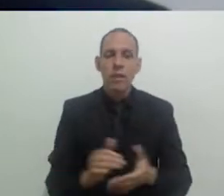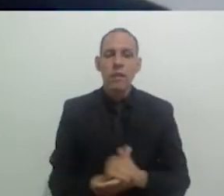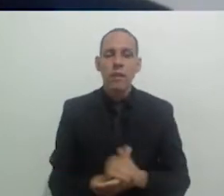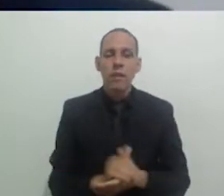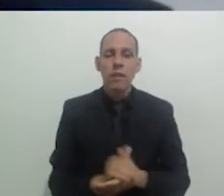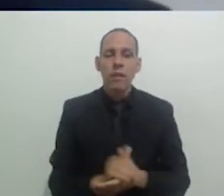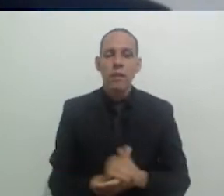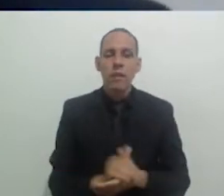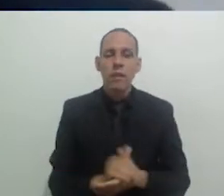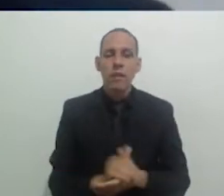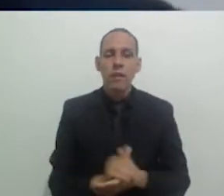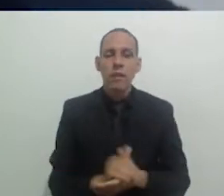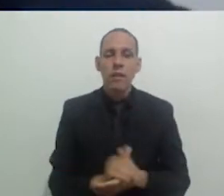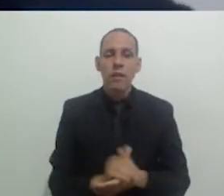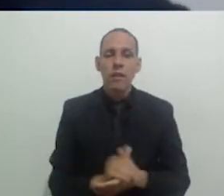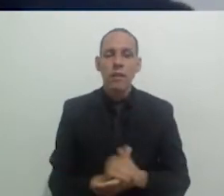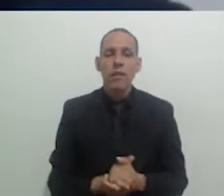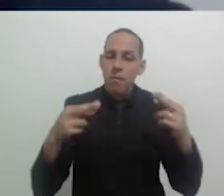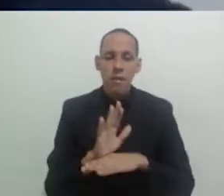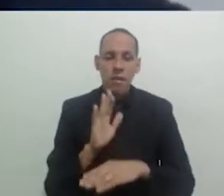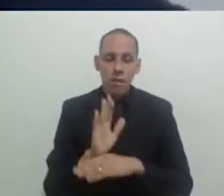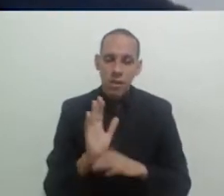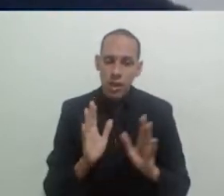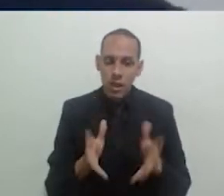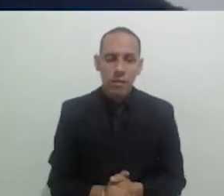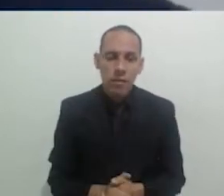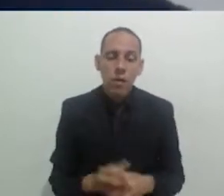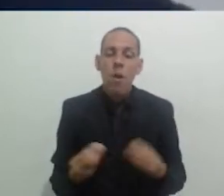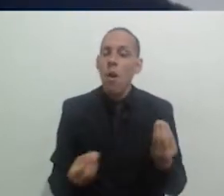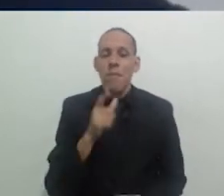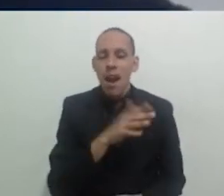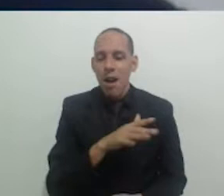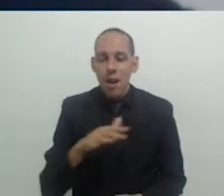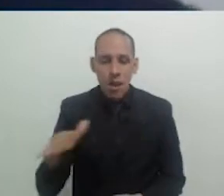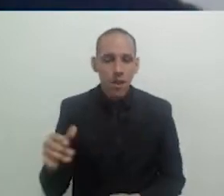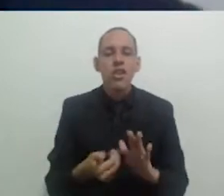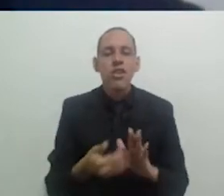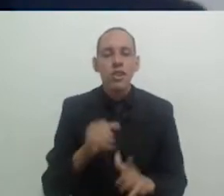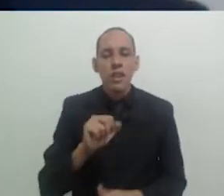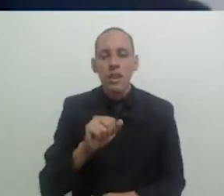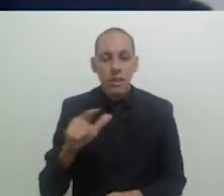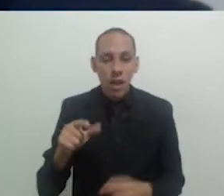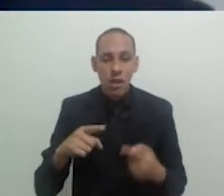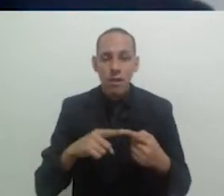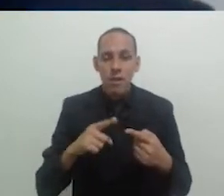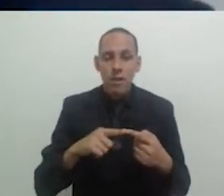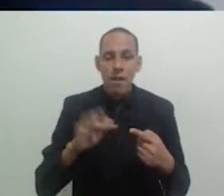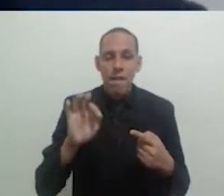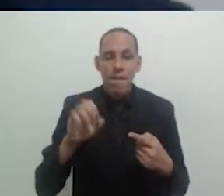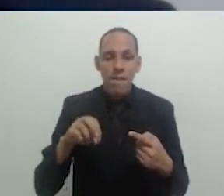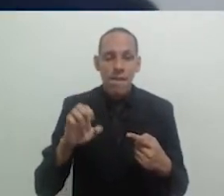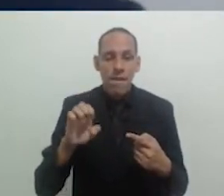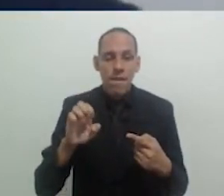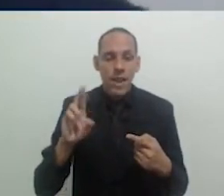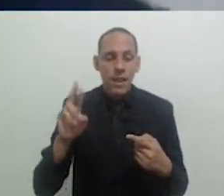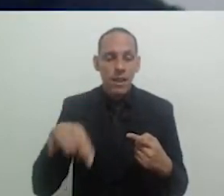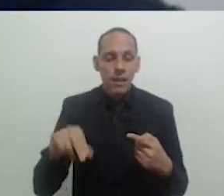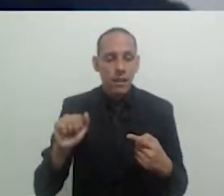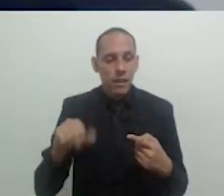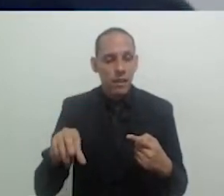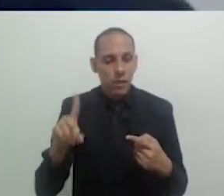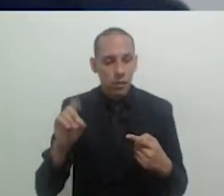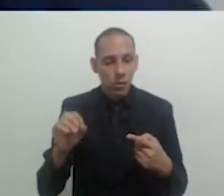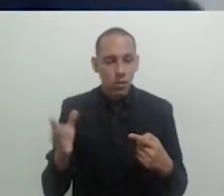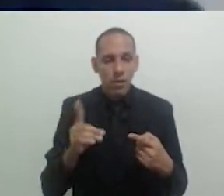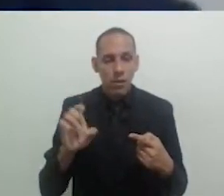de dessalização de água do mar de Fernando de Noronha, em Angola, enfim. E hoje a empresa está